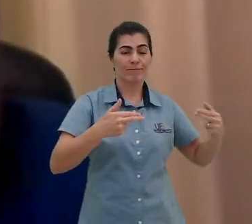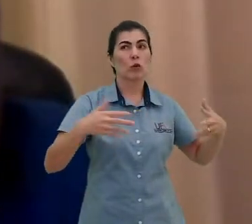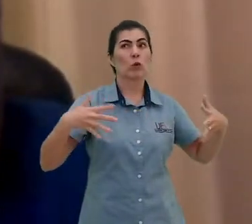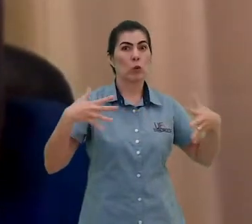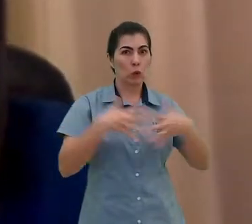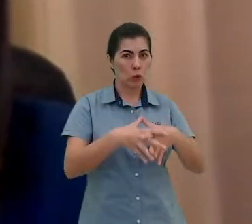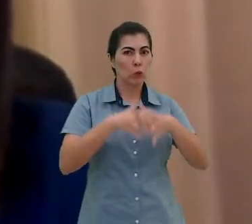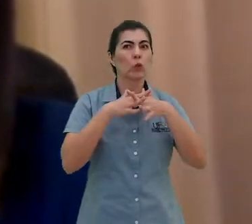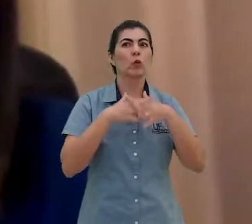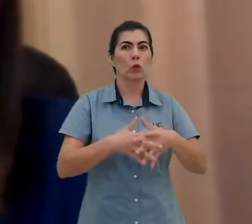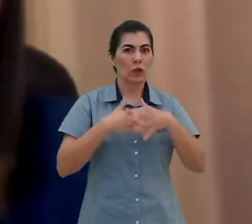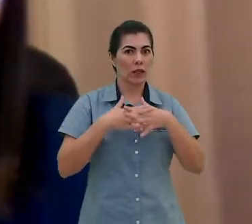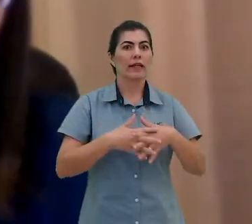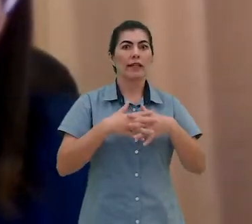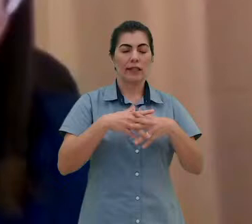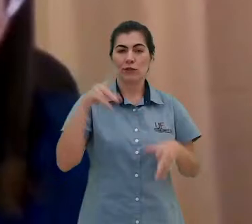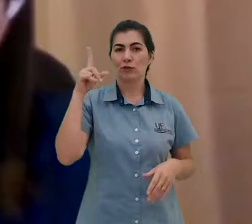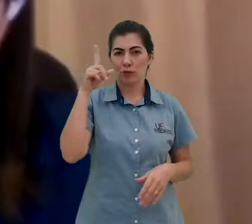complicada. Eu acho que a gente